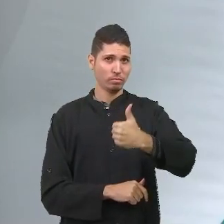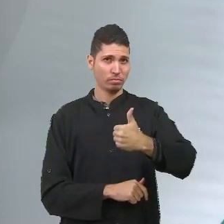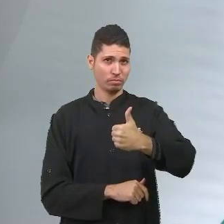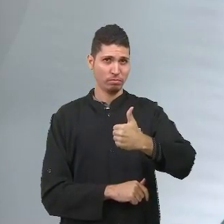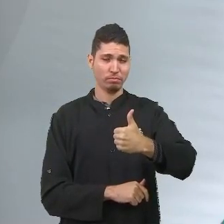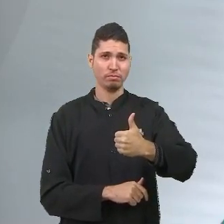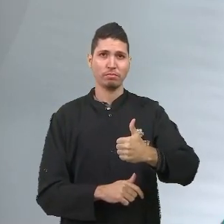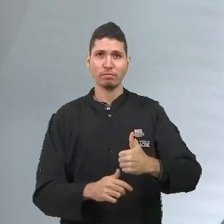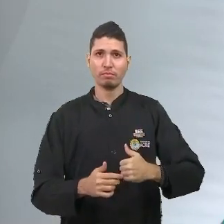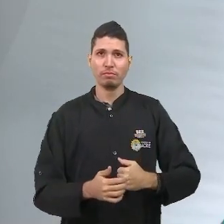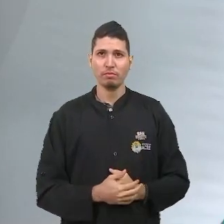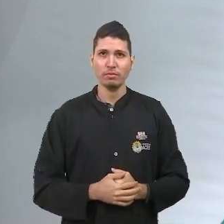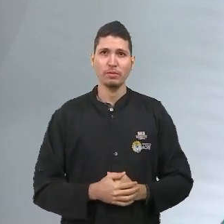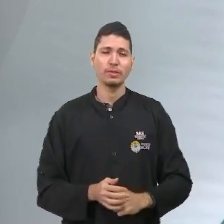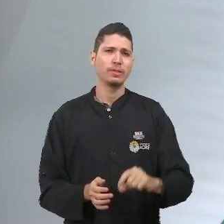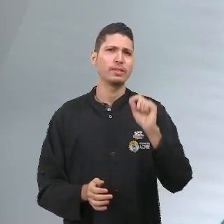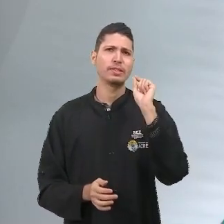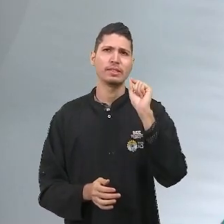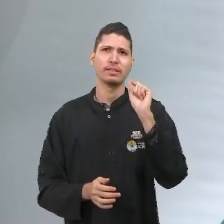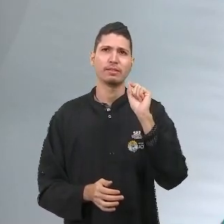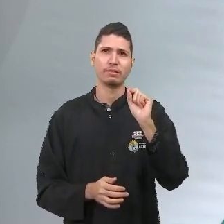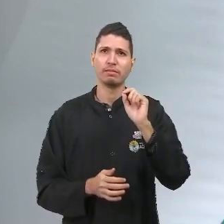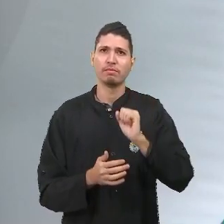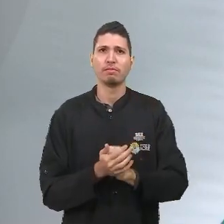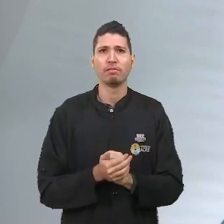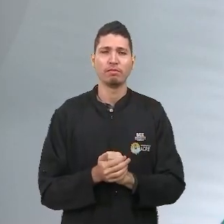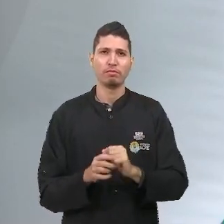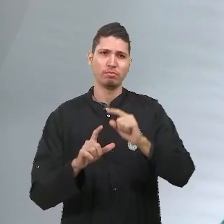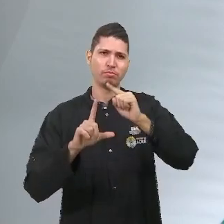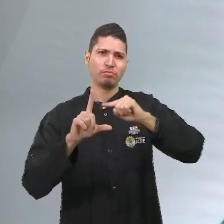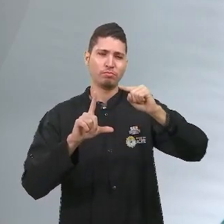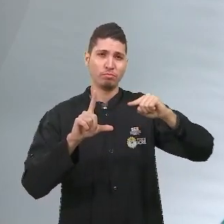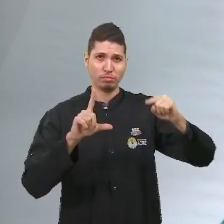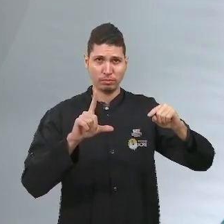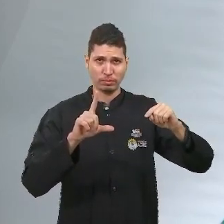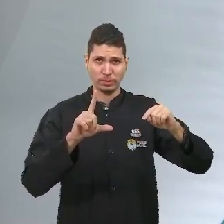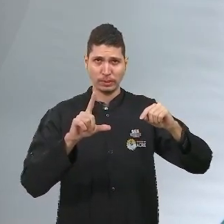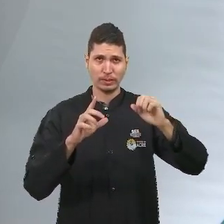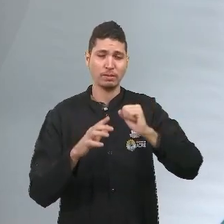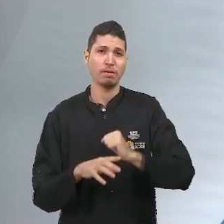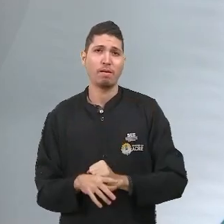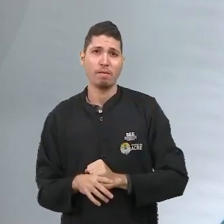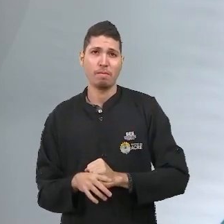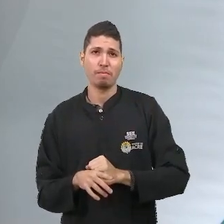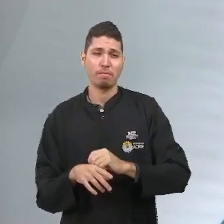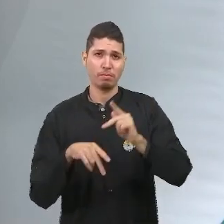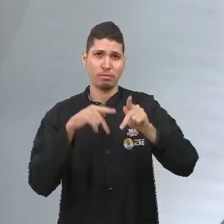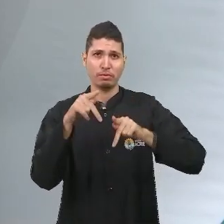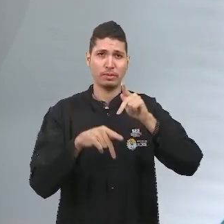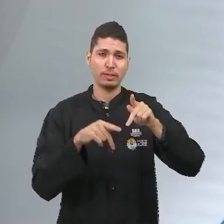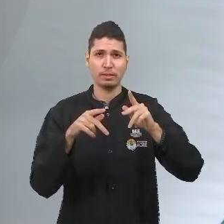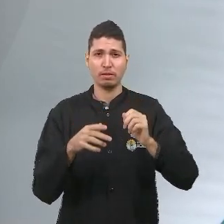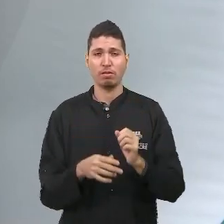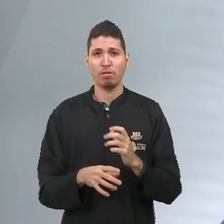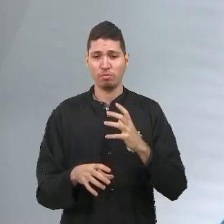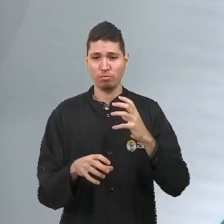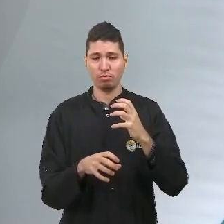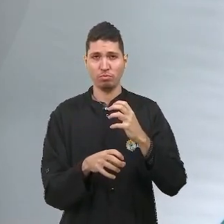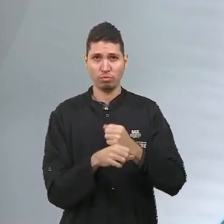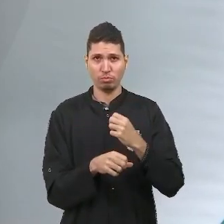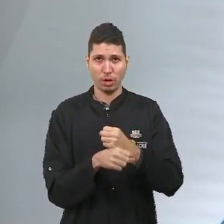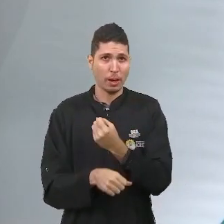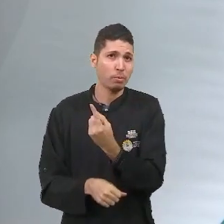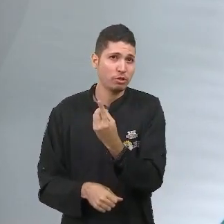densidade demográfica, professora? Densidade demográfica é o número de habitantes por quilômetros quadrados. Então, eu pego uma área total,